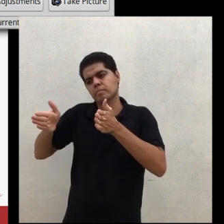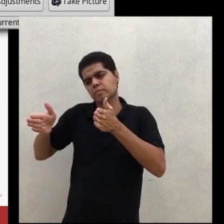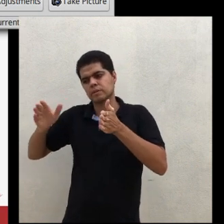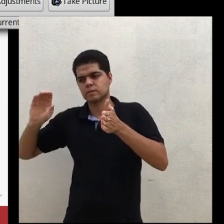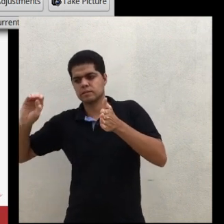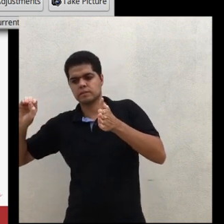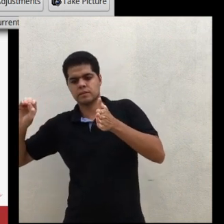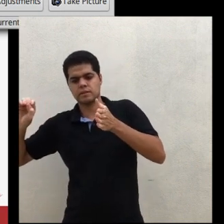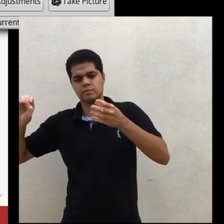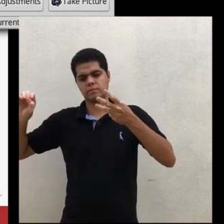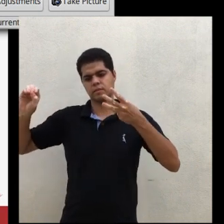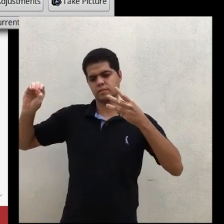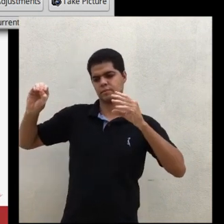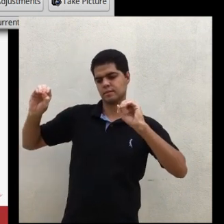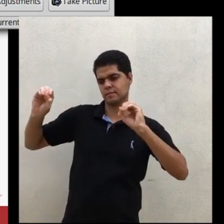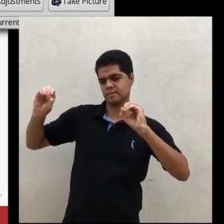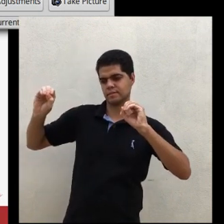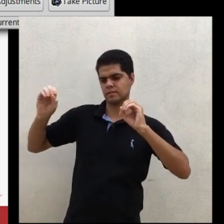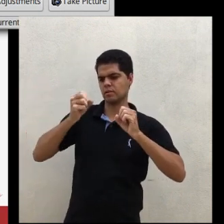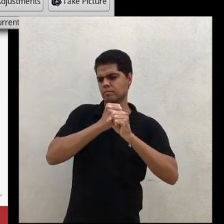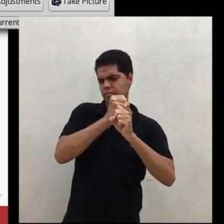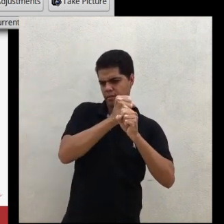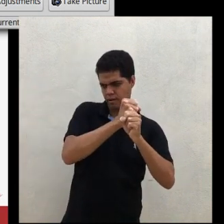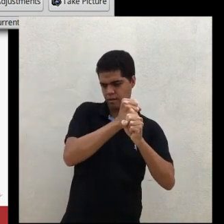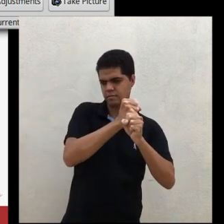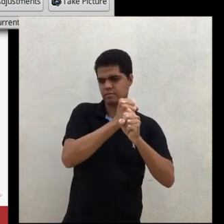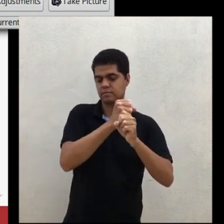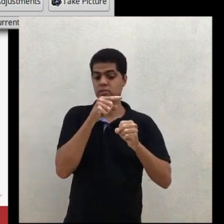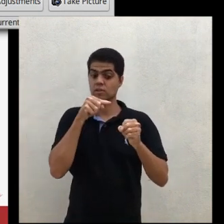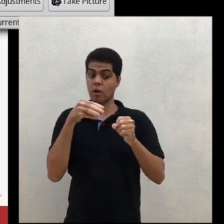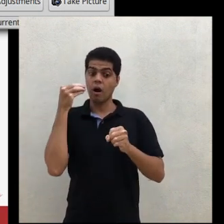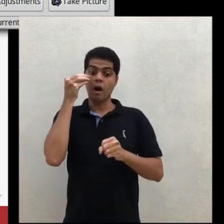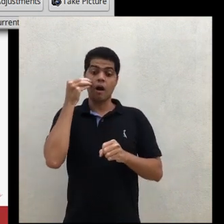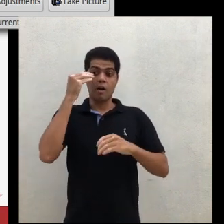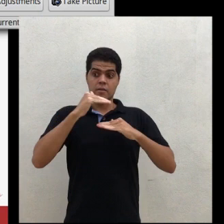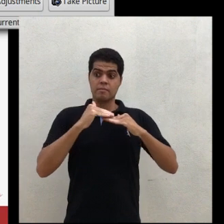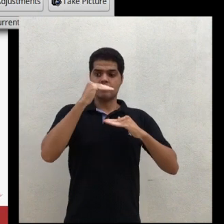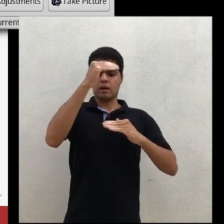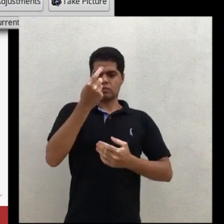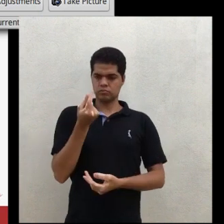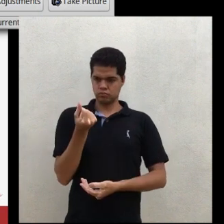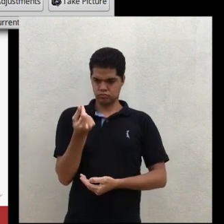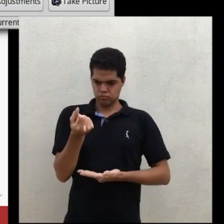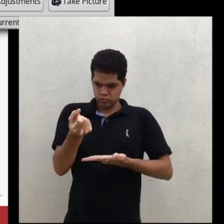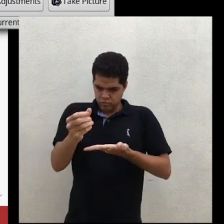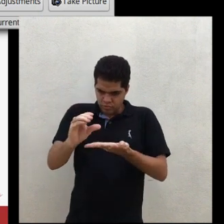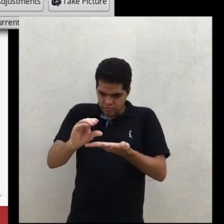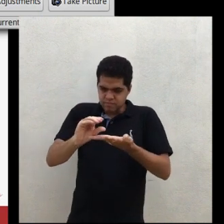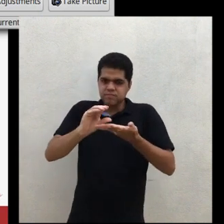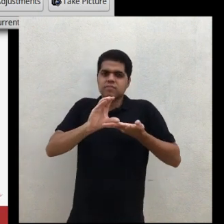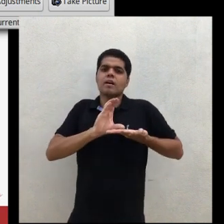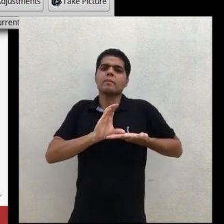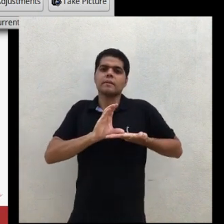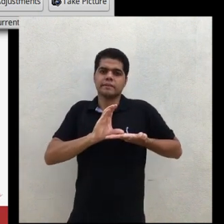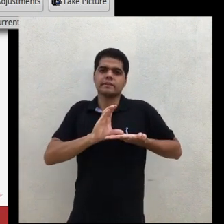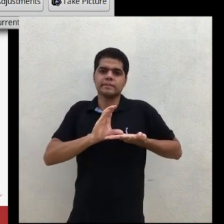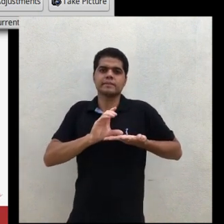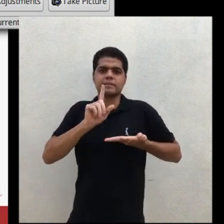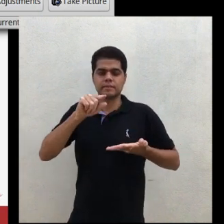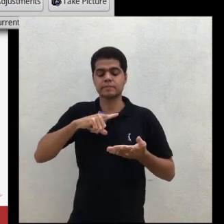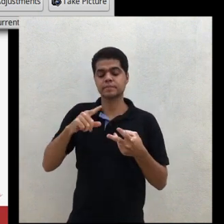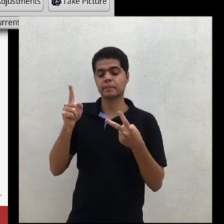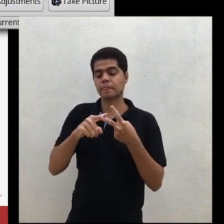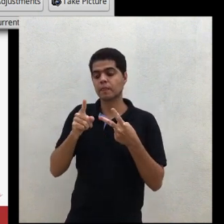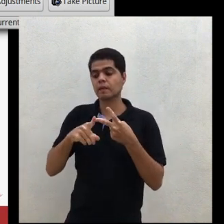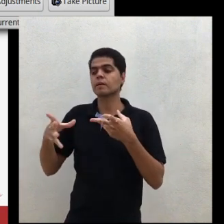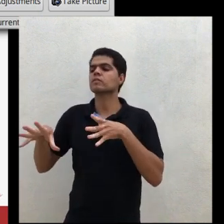de formação ou de capacitação entre 0 e 15 anos, aquele cara que tiver uma maior capacitação, o maior